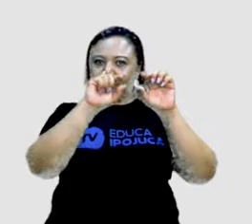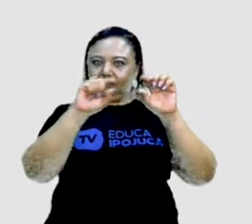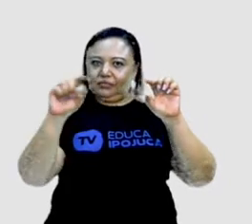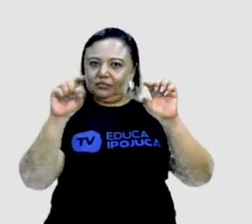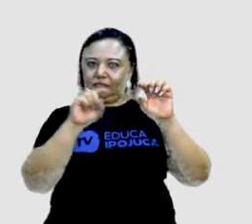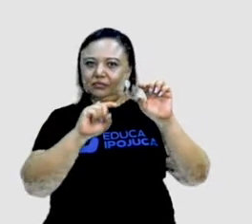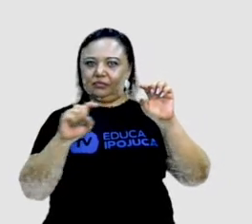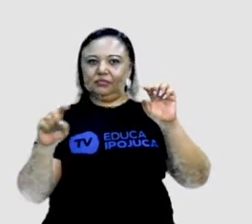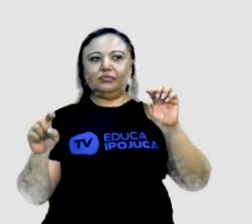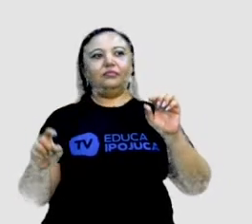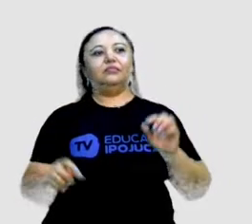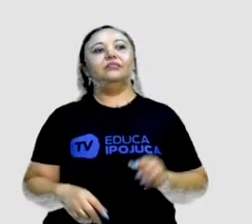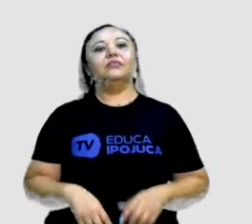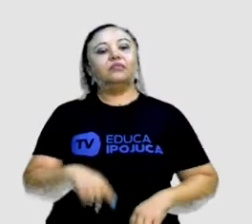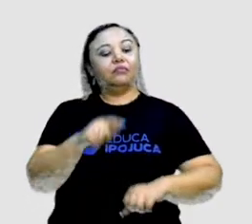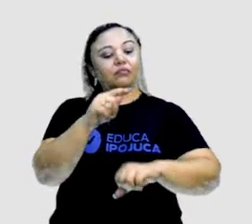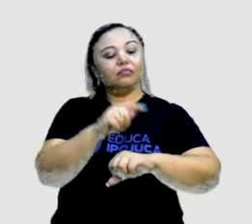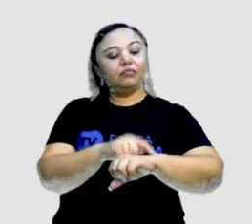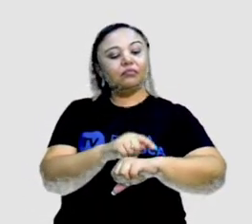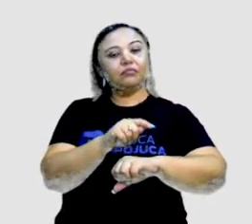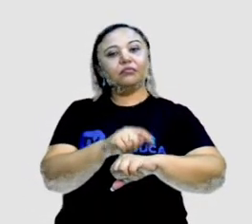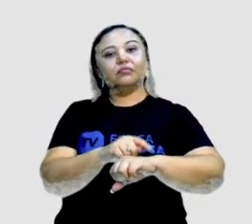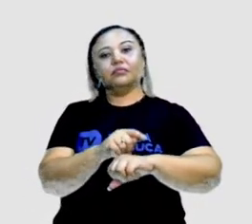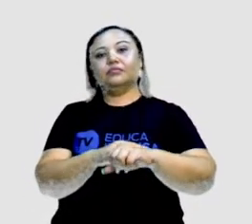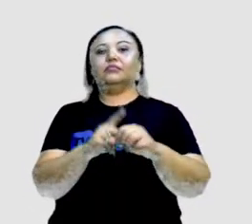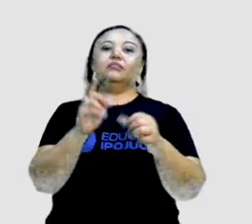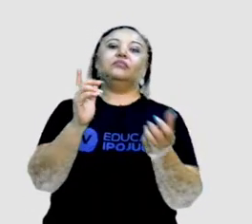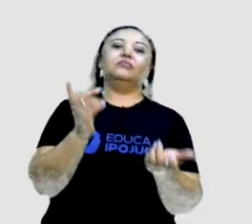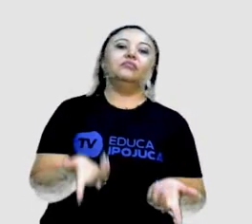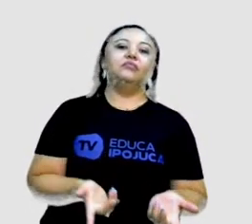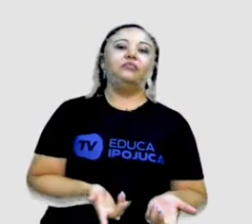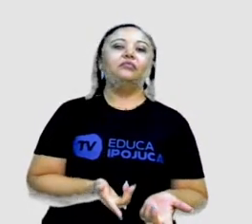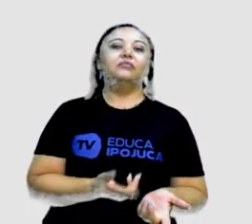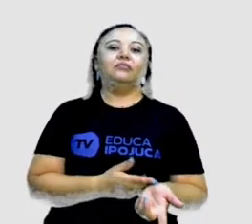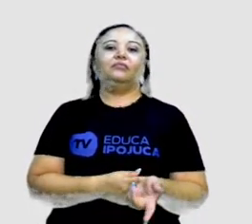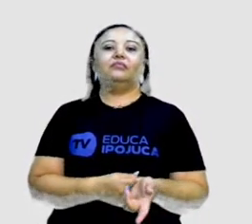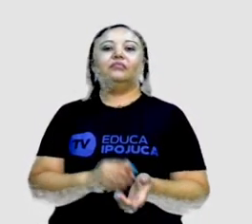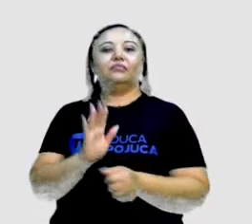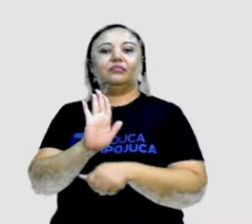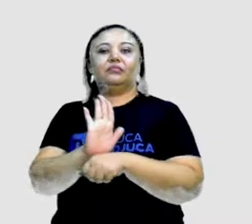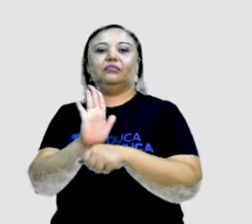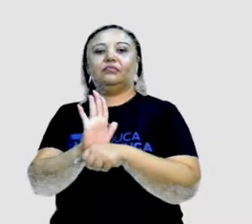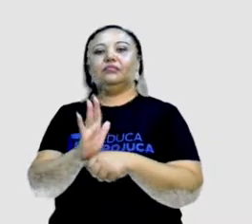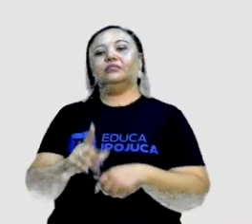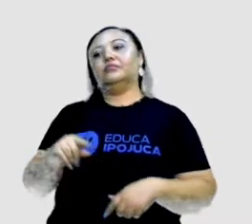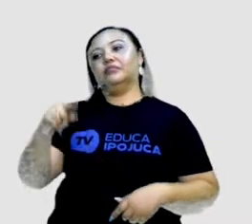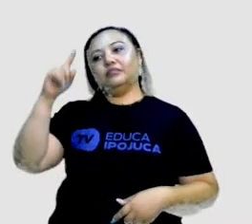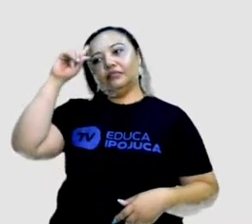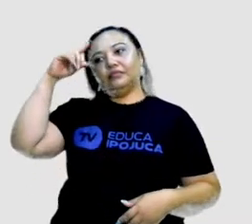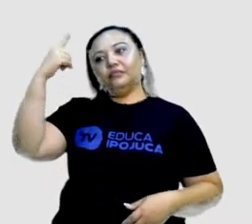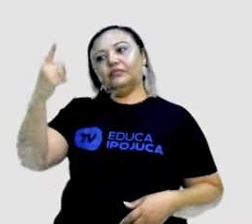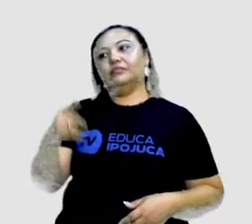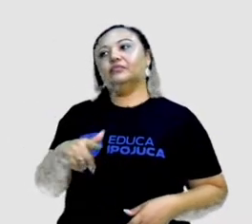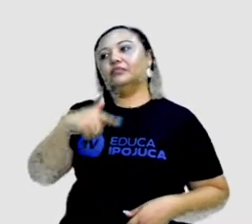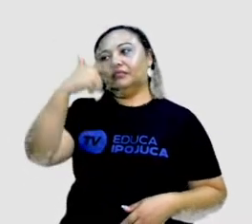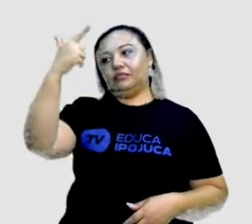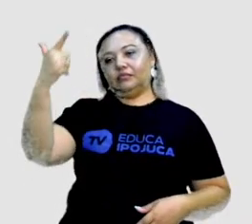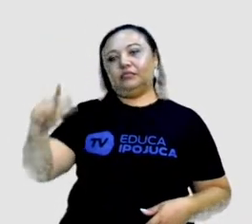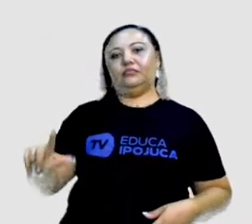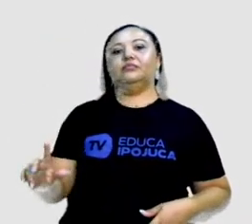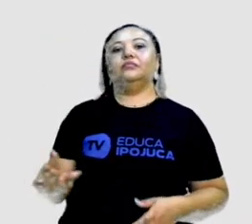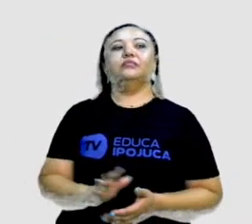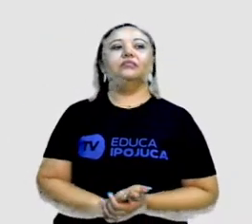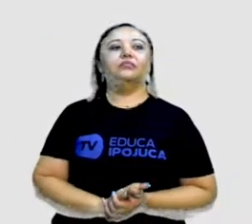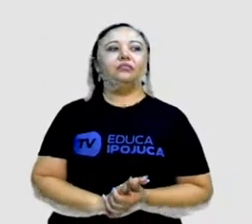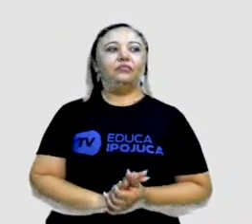se referem aí à questão do tempo, naquela tarde, no dia seguinte. Veja que indica aí a marcação de tempo. São marcadores